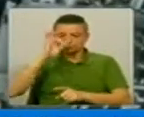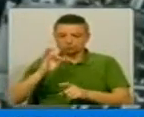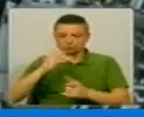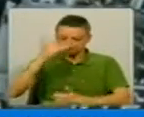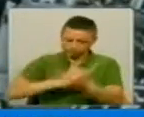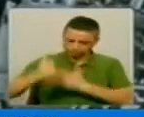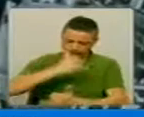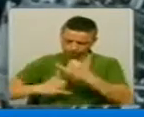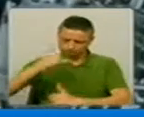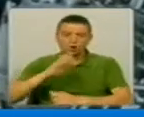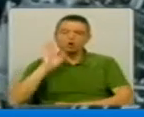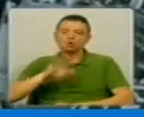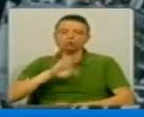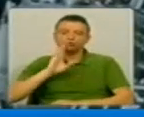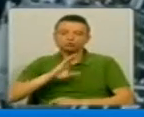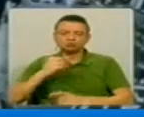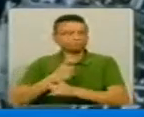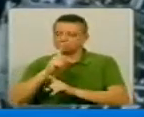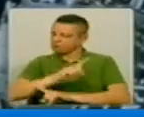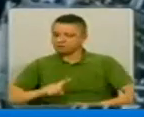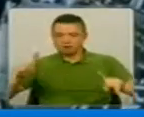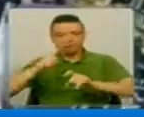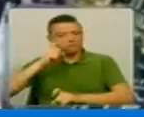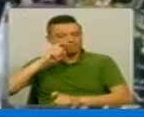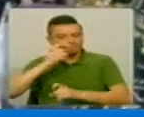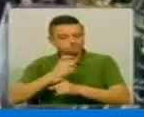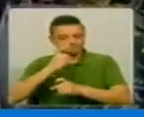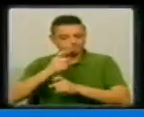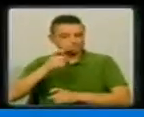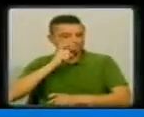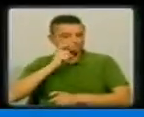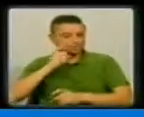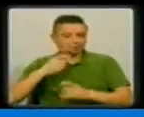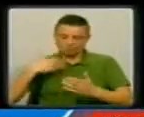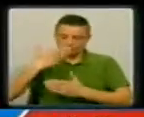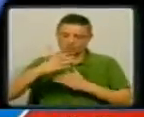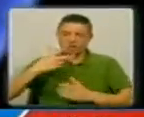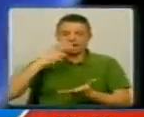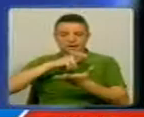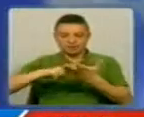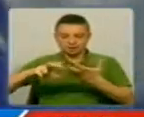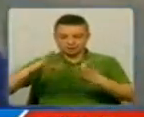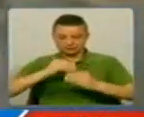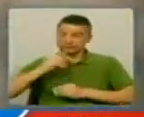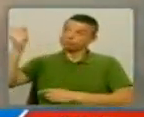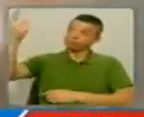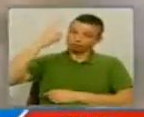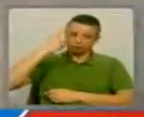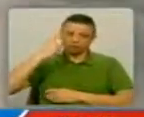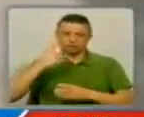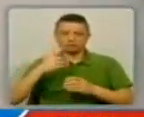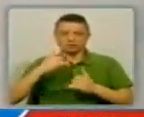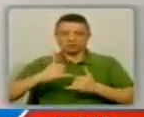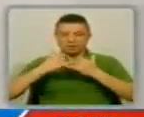não emite poluição e consegue conservar de uma maneira extremamente eficaz a energia que recebe do Sol. Miguel, depois